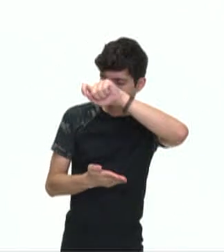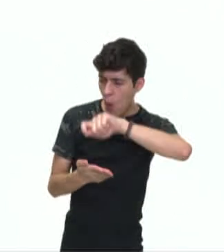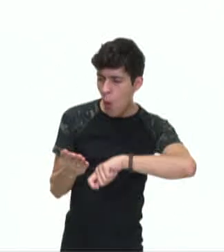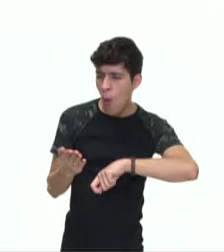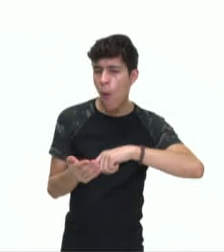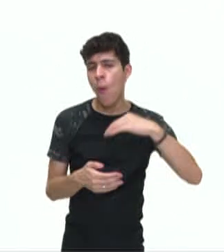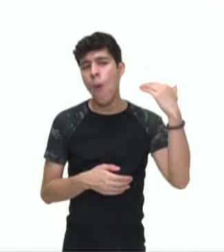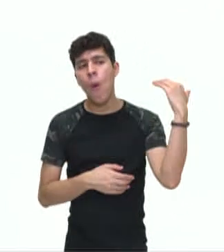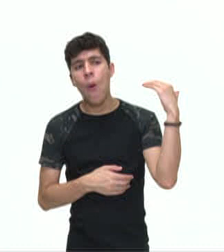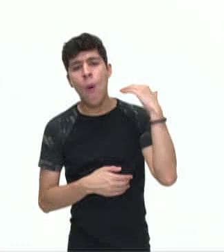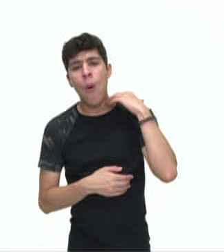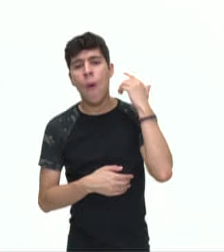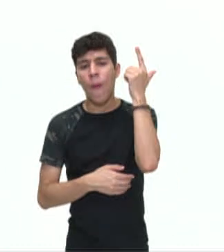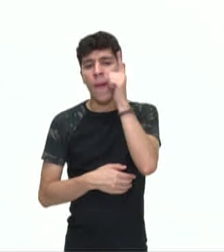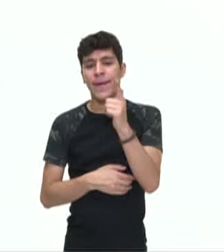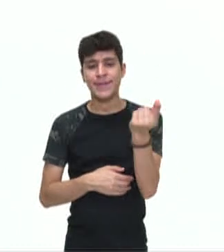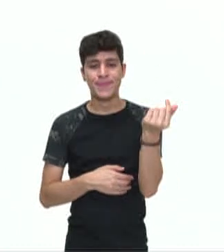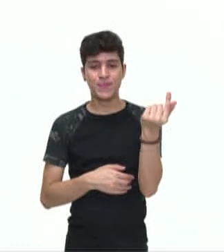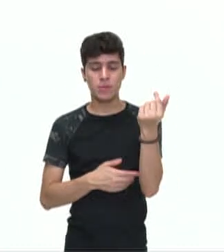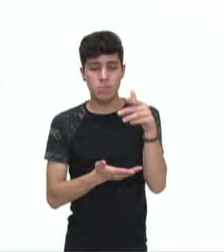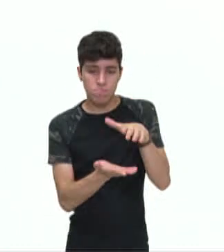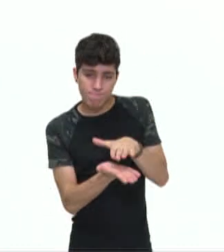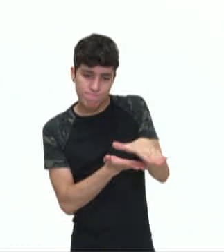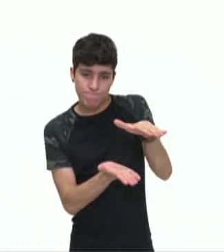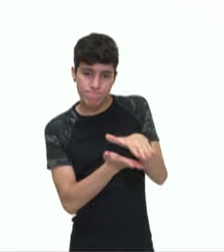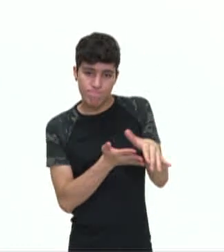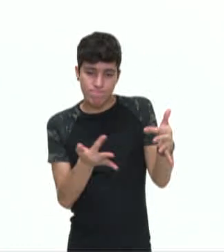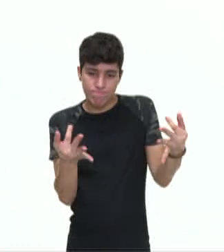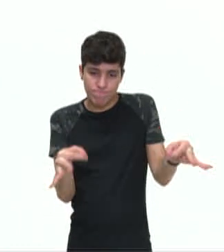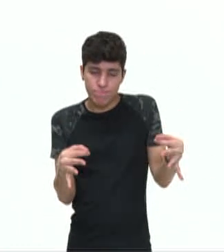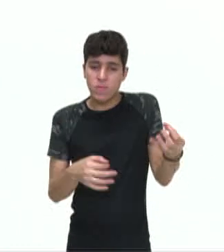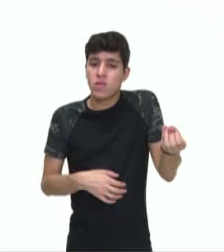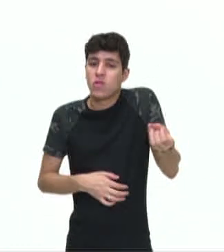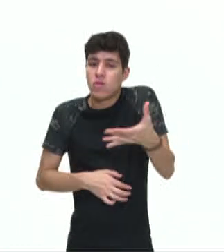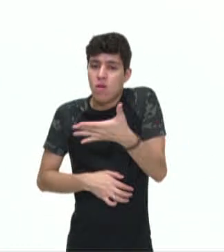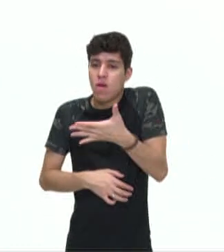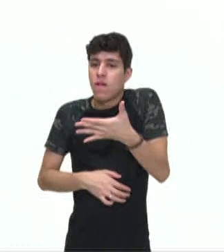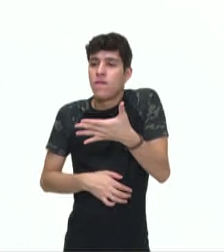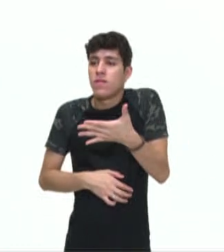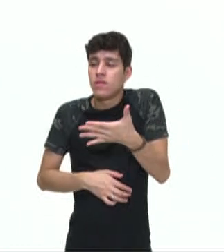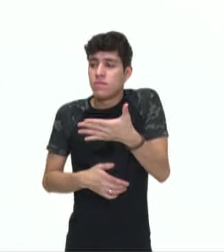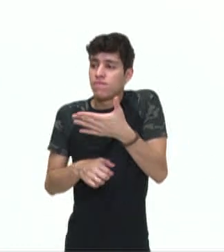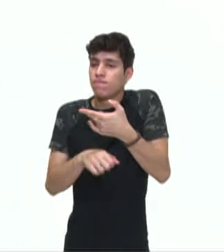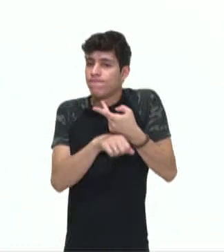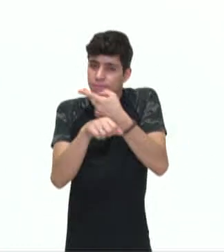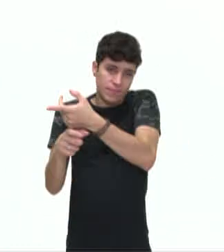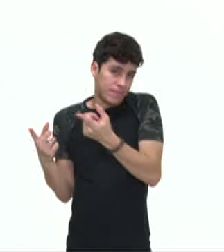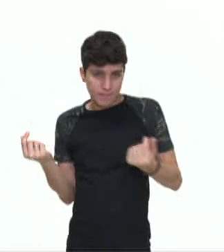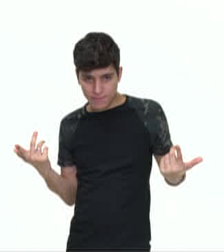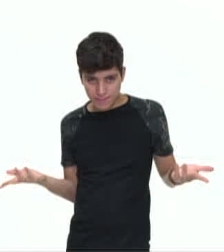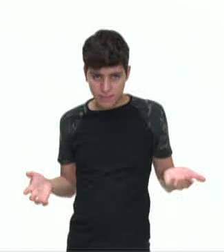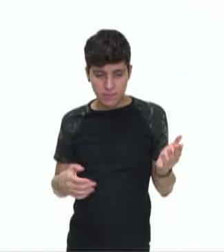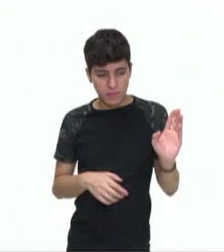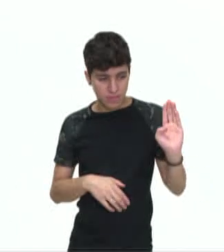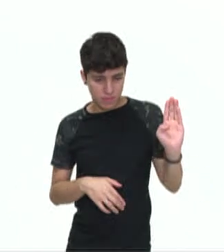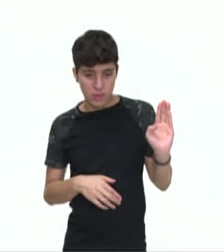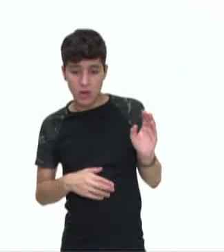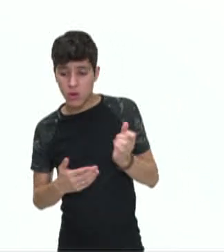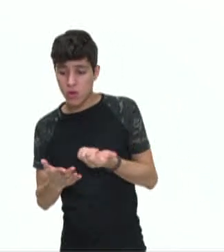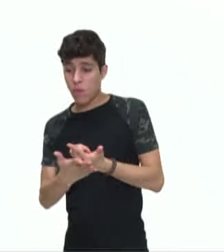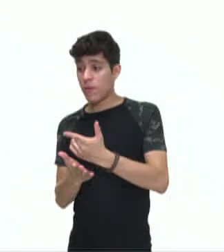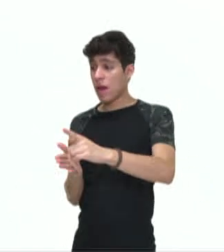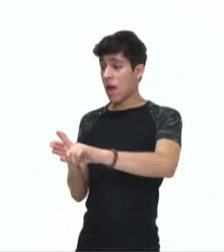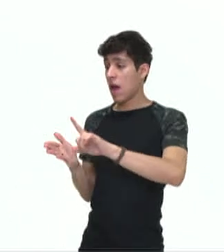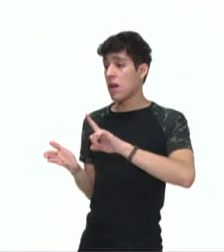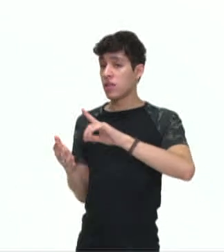os bancos emitirem cédulas do Tesouro com a criação de novas linhas de crédito. B, a compra antecipada